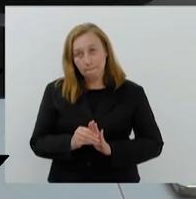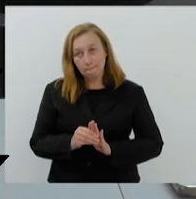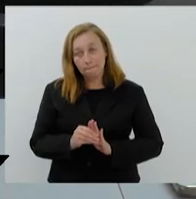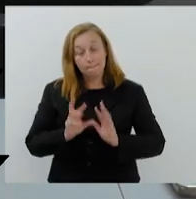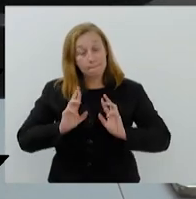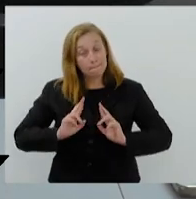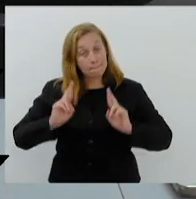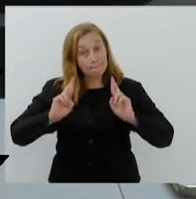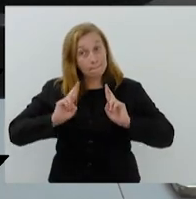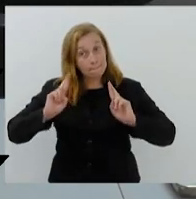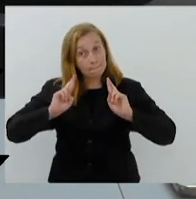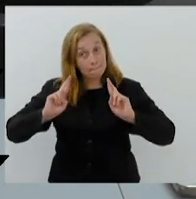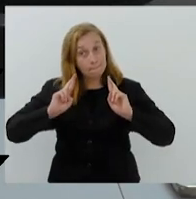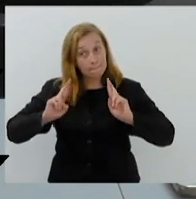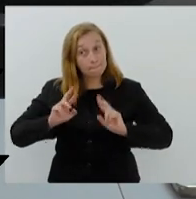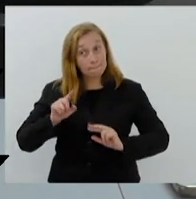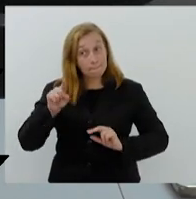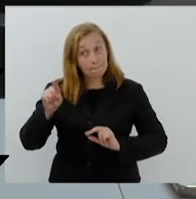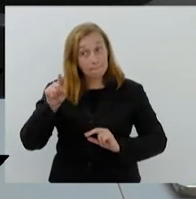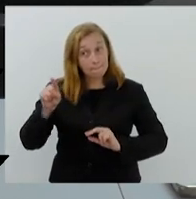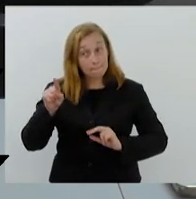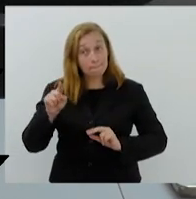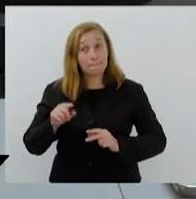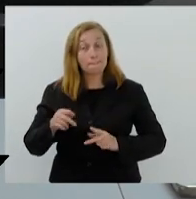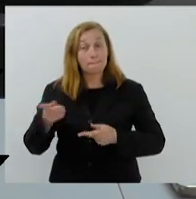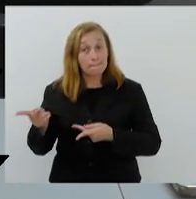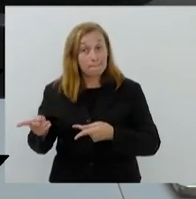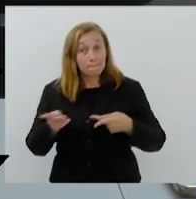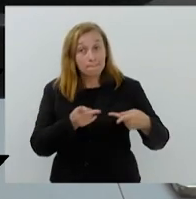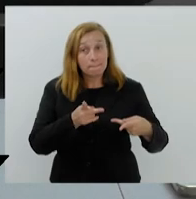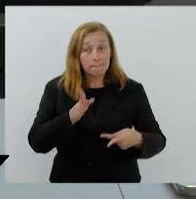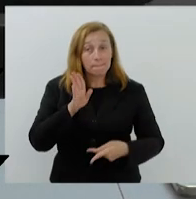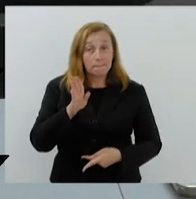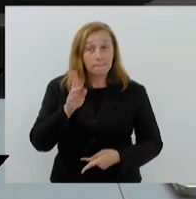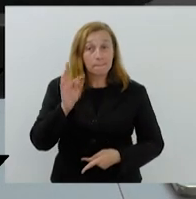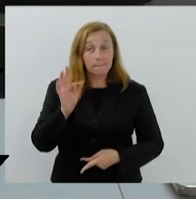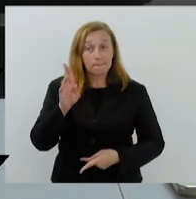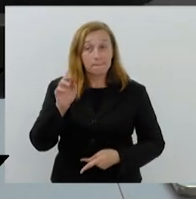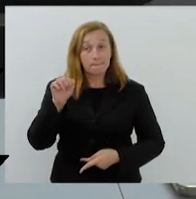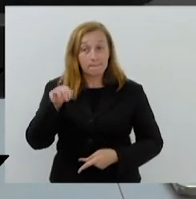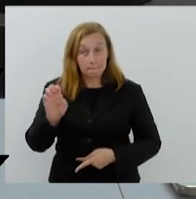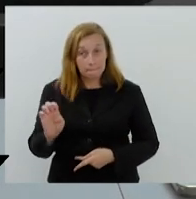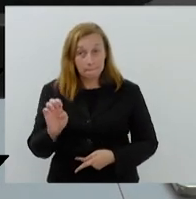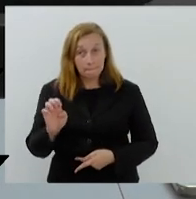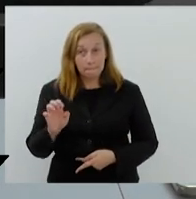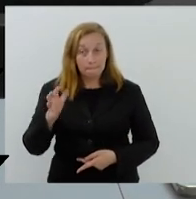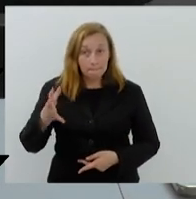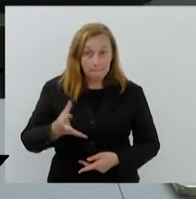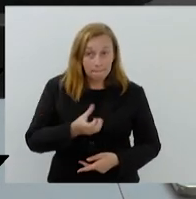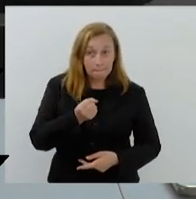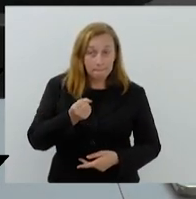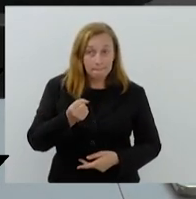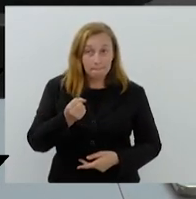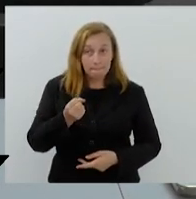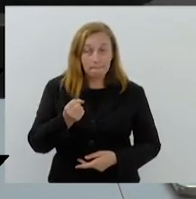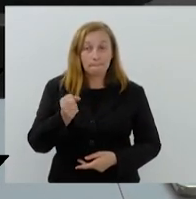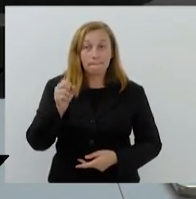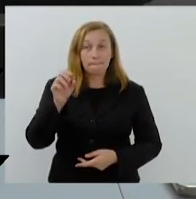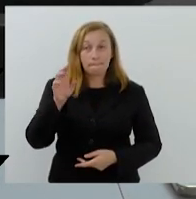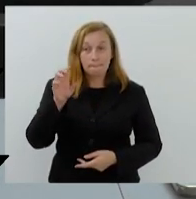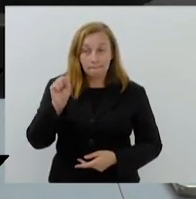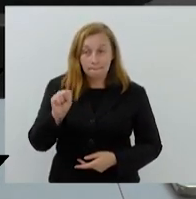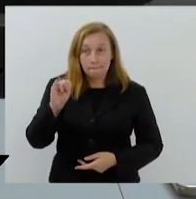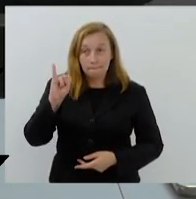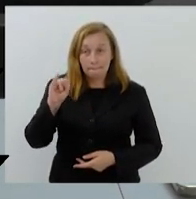esperança... que ele frequente o botequim Salve Simpatia. Até porque simpatia é